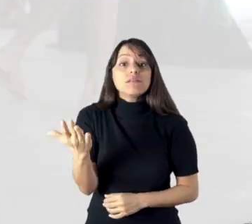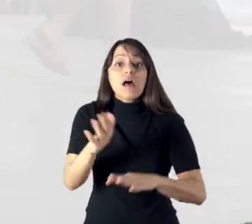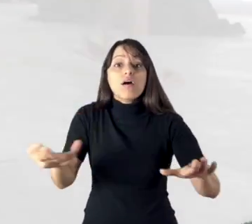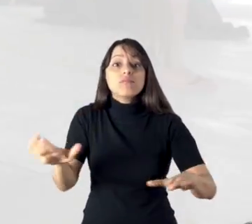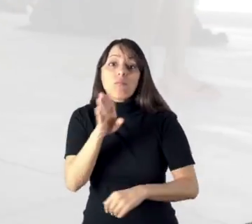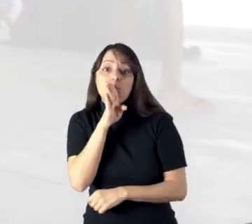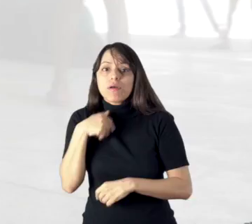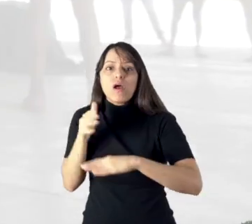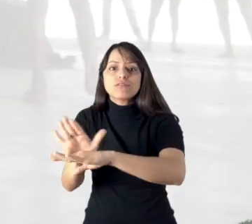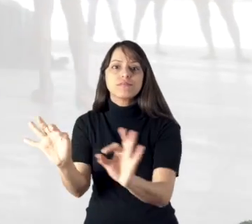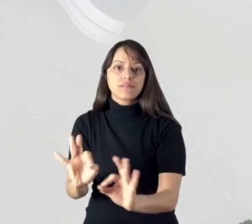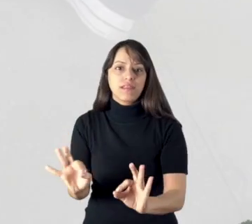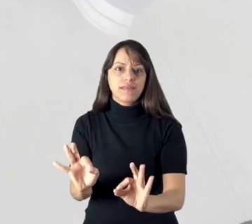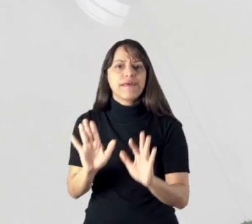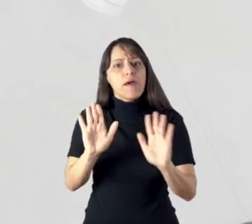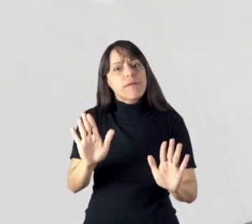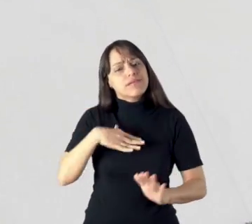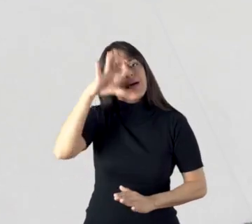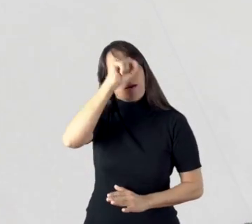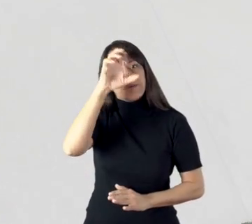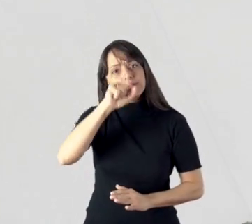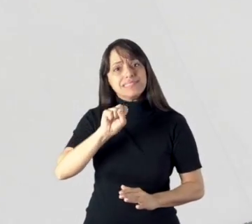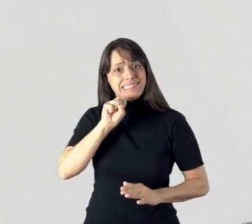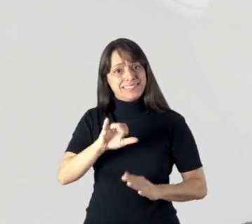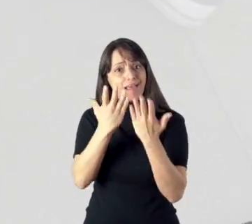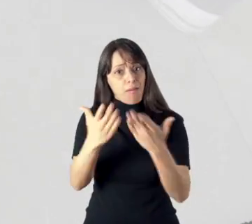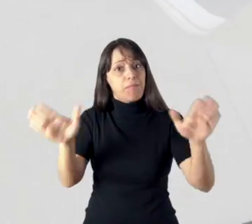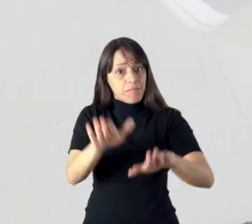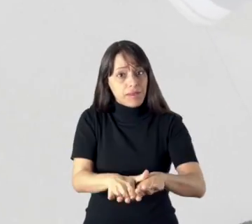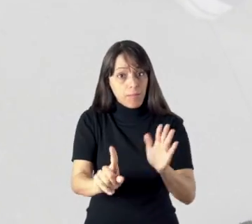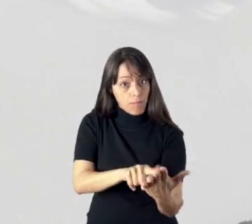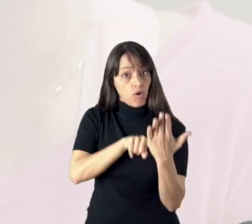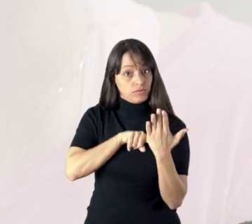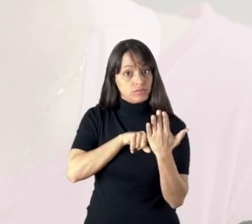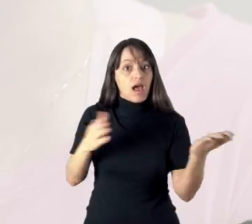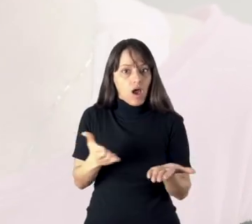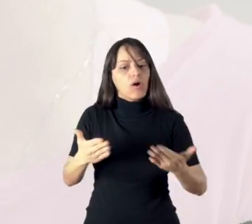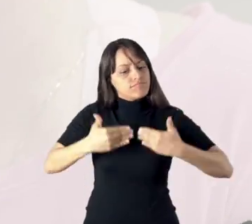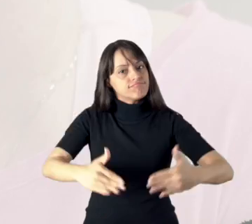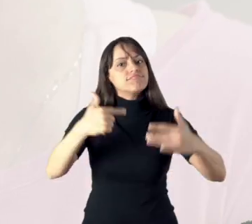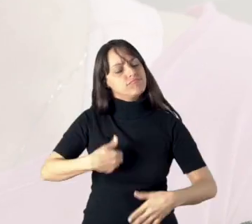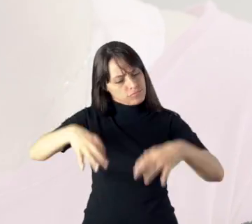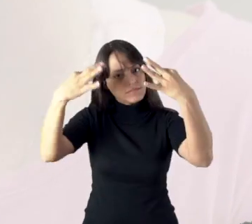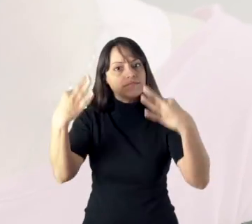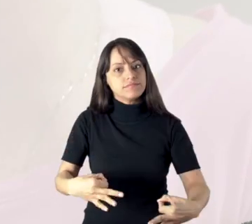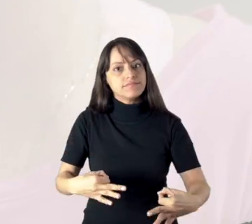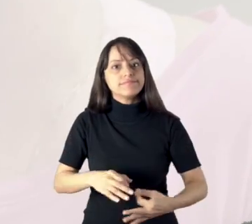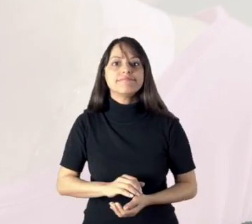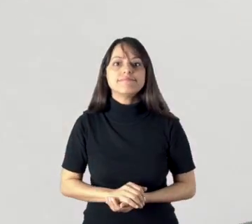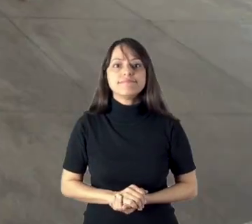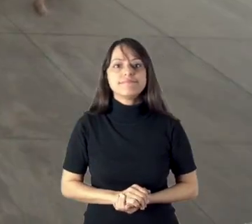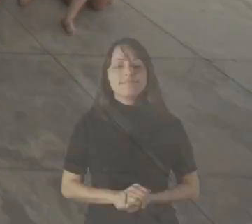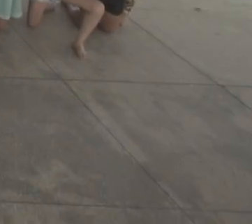sentados na arquibancada? Mas eu acho que é tempo de mudar. E se o Portas Abertas me mostrou isso agora, a partir de agora, eu não posso